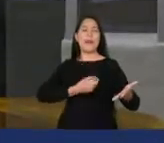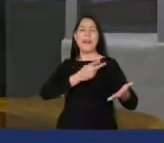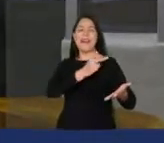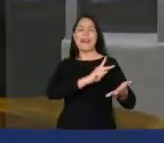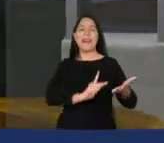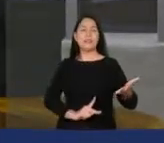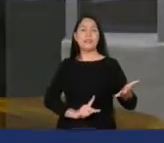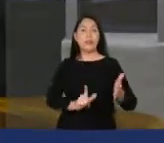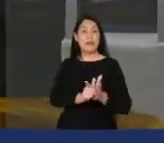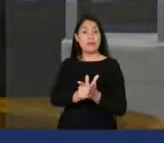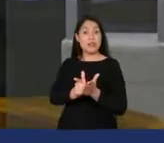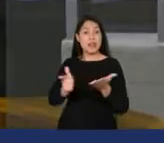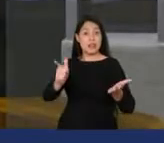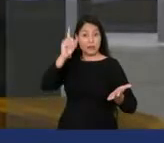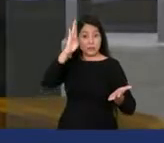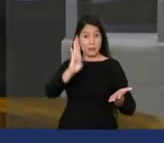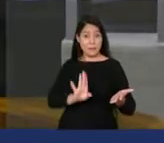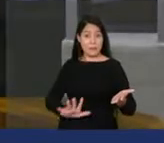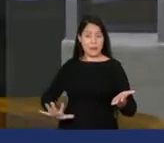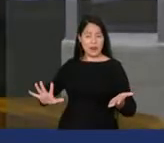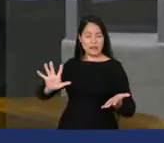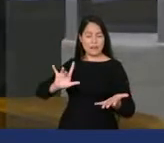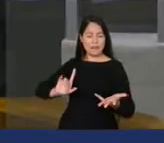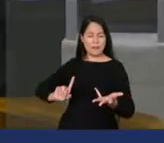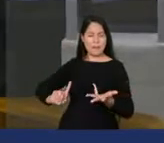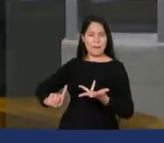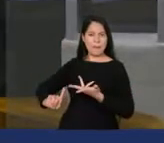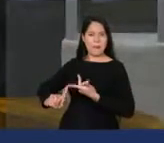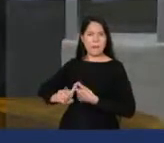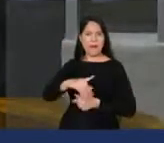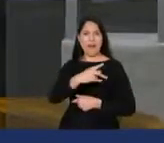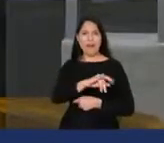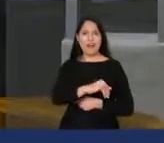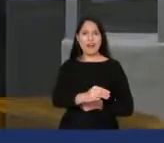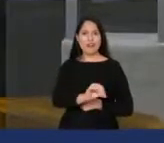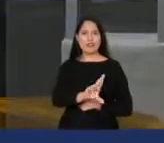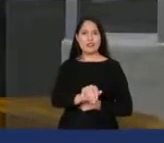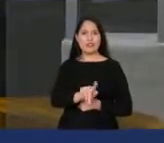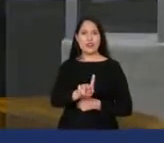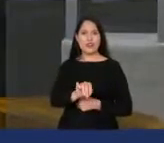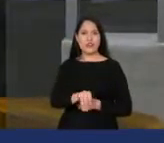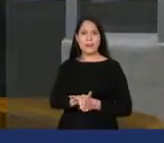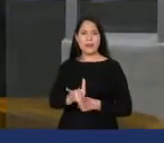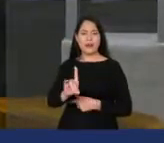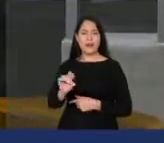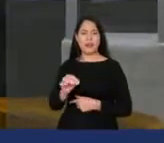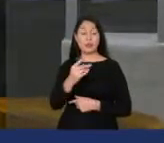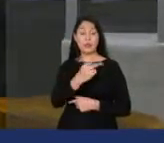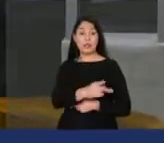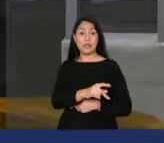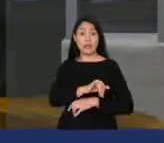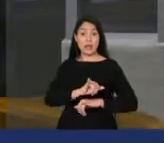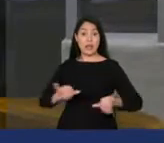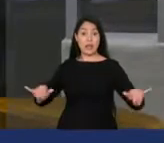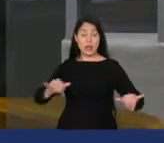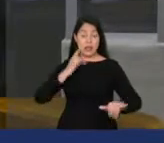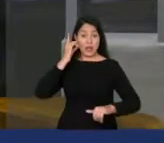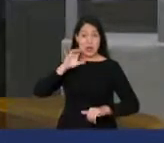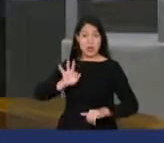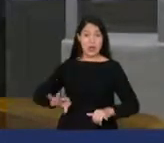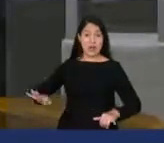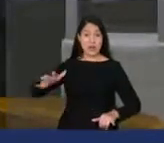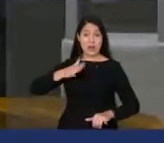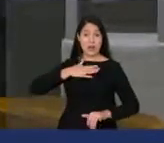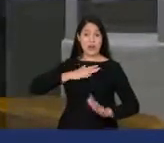literatura brasileira e reconhecido mundialmente, que, enquanto deputado federal, membro do meu partido, o